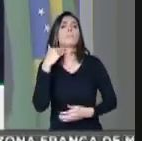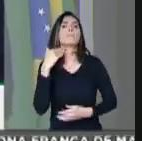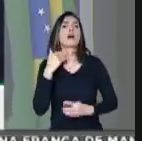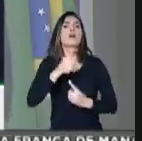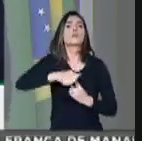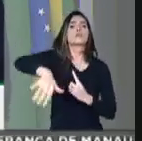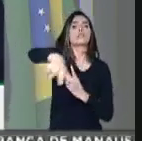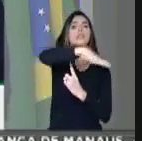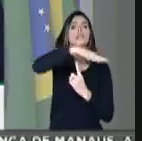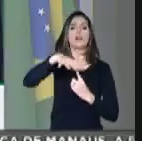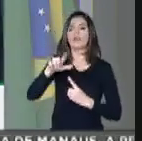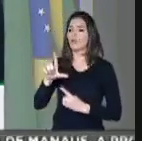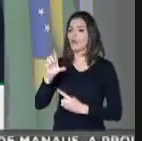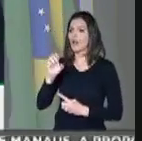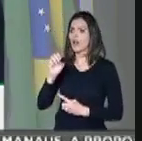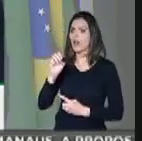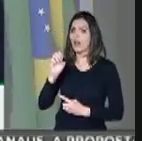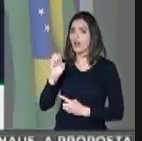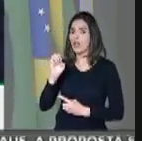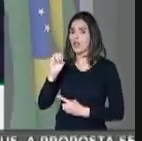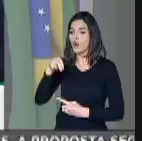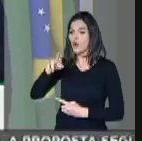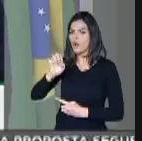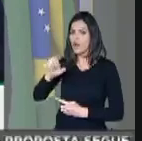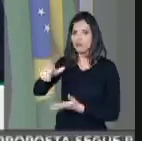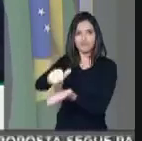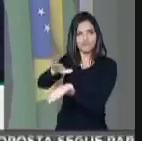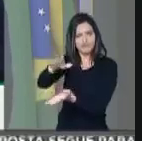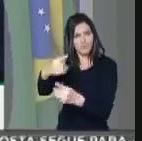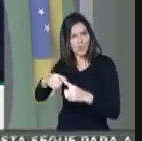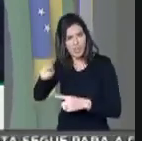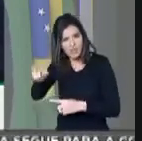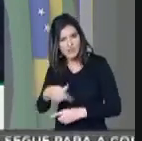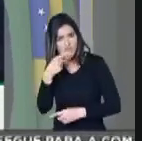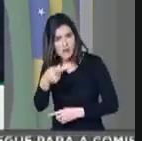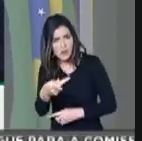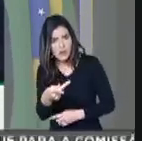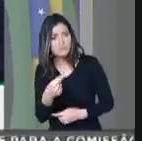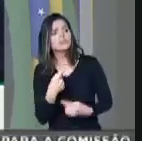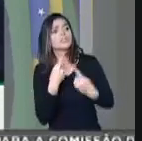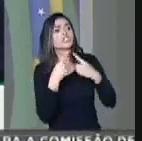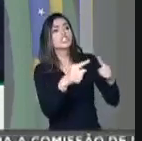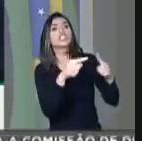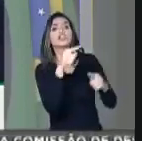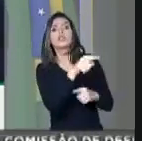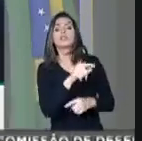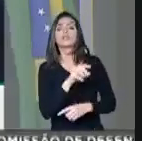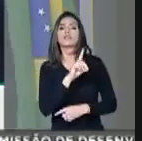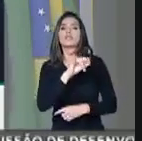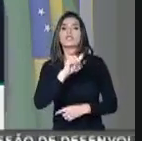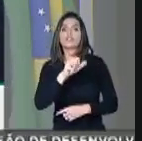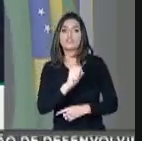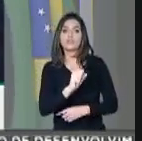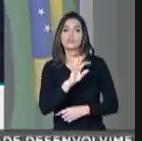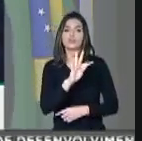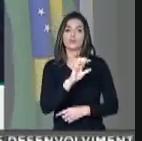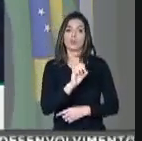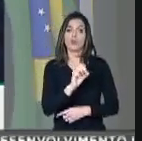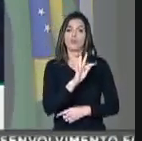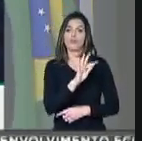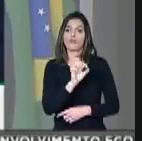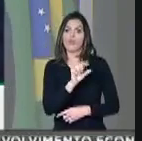Por que tirar o senhor Leonel? Porque ele criticou a medida do ministro Dias Toffoli e com isso interrompeu